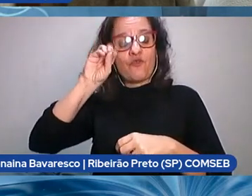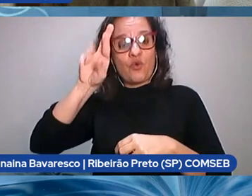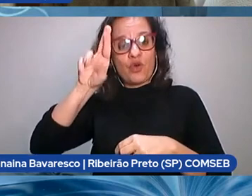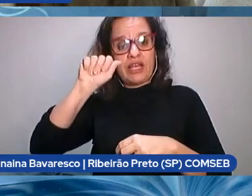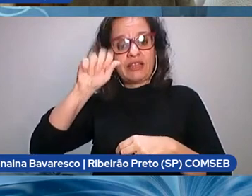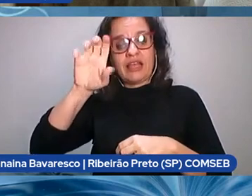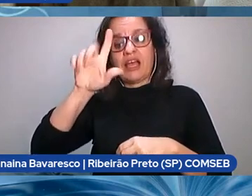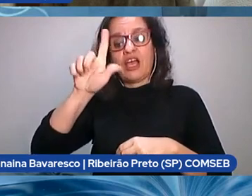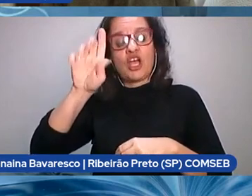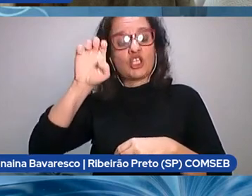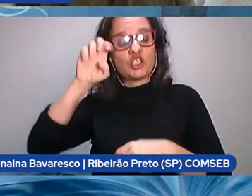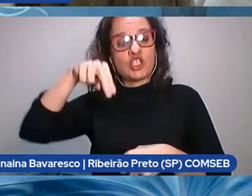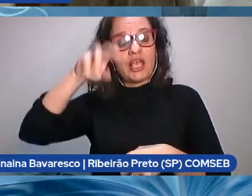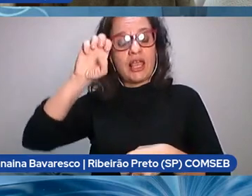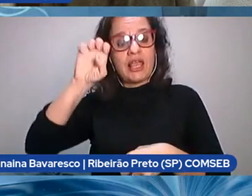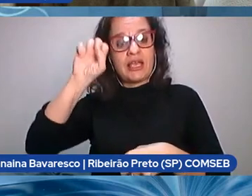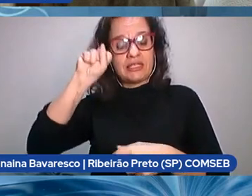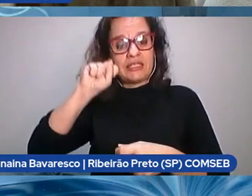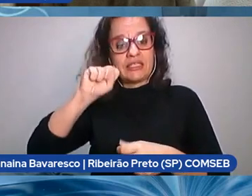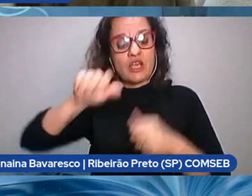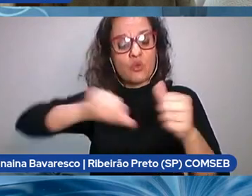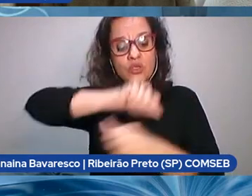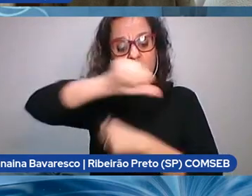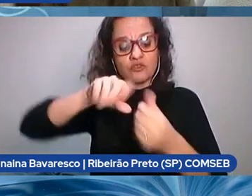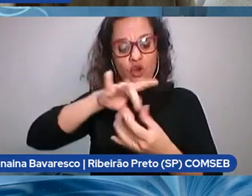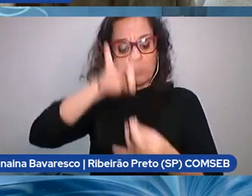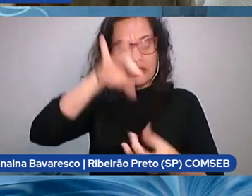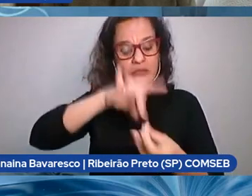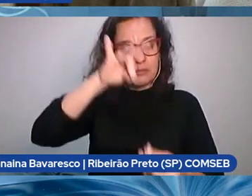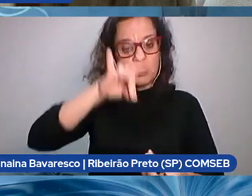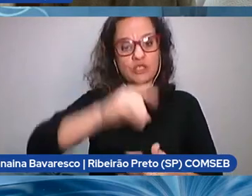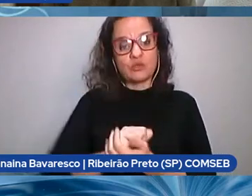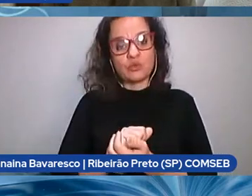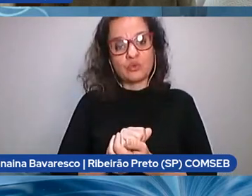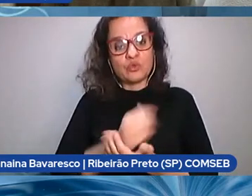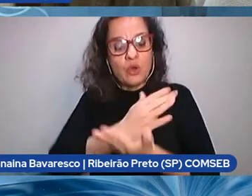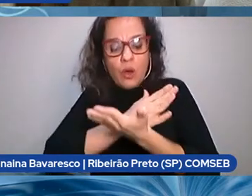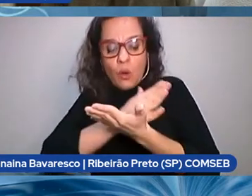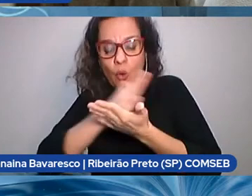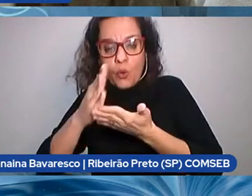princípio inteligente a espírito, a seres, a princípio,